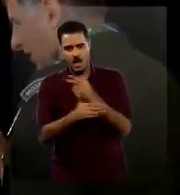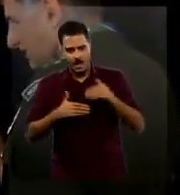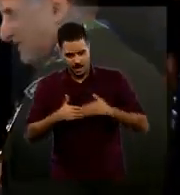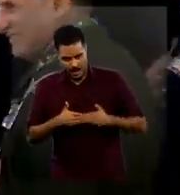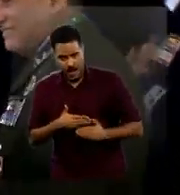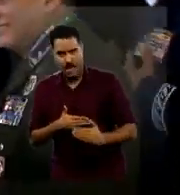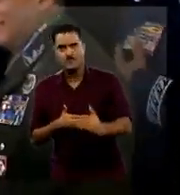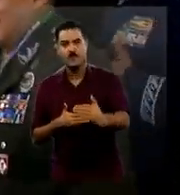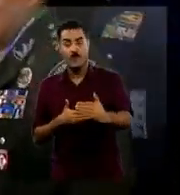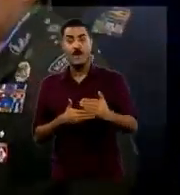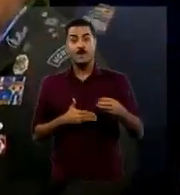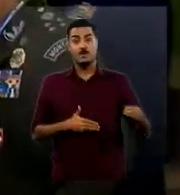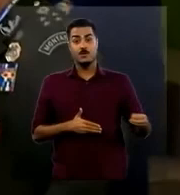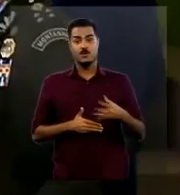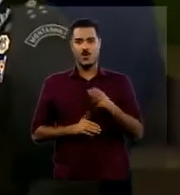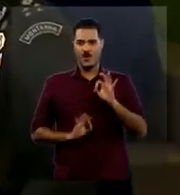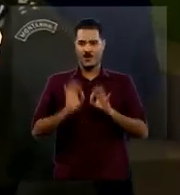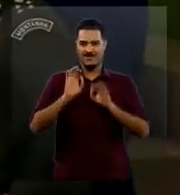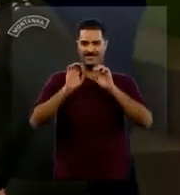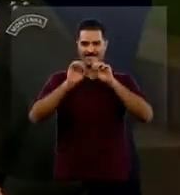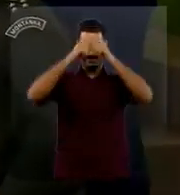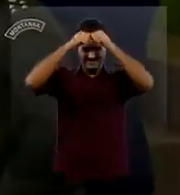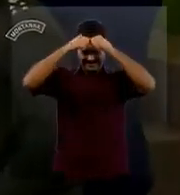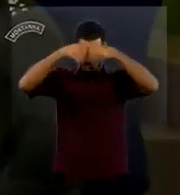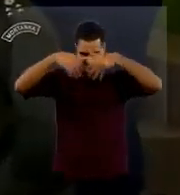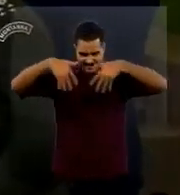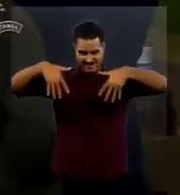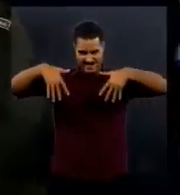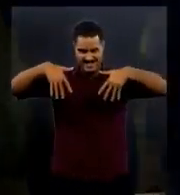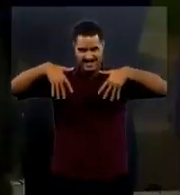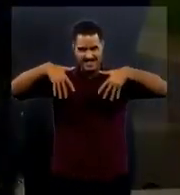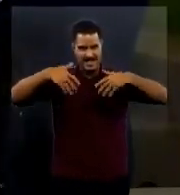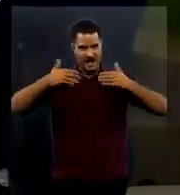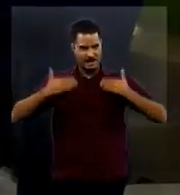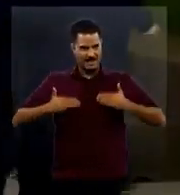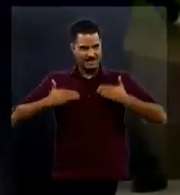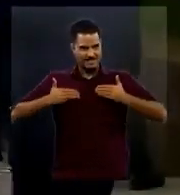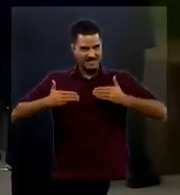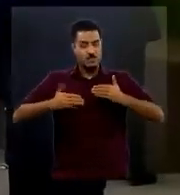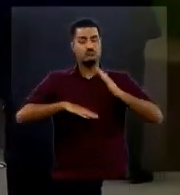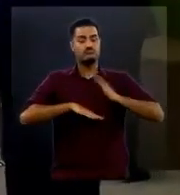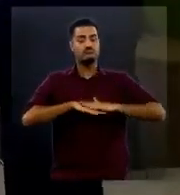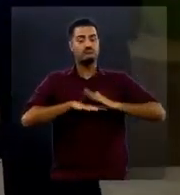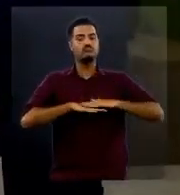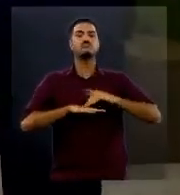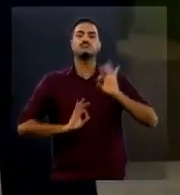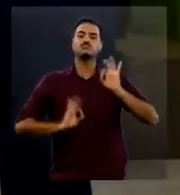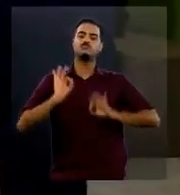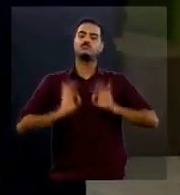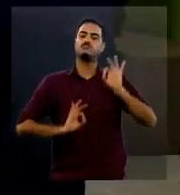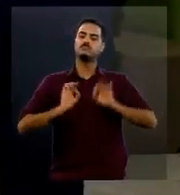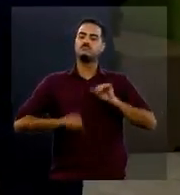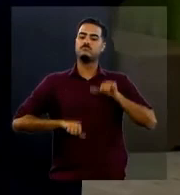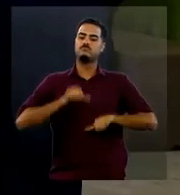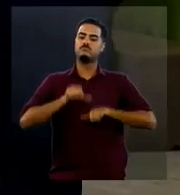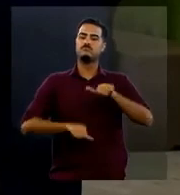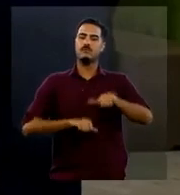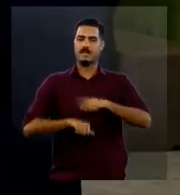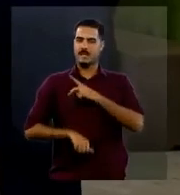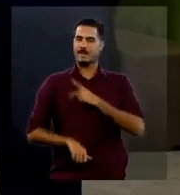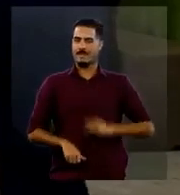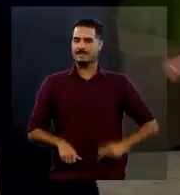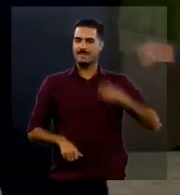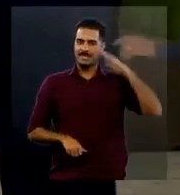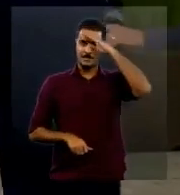do Ministério e da atuação com o presidente Jair Bolsonaro. Aí eles estão se